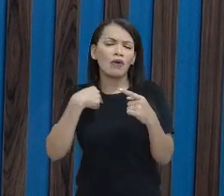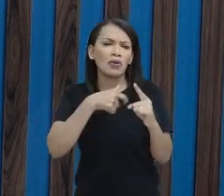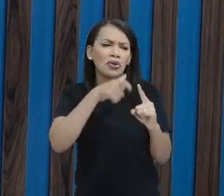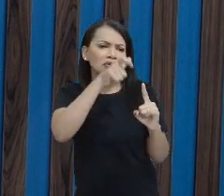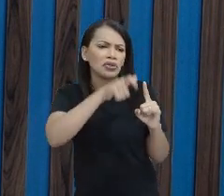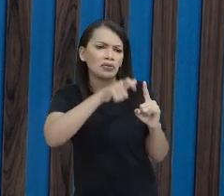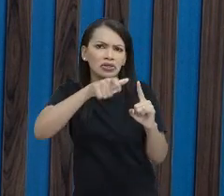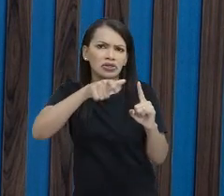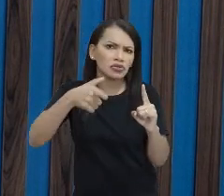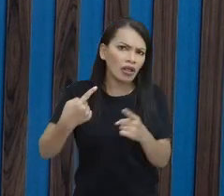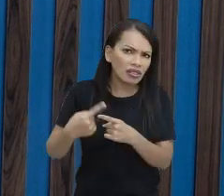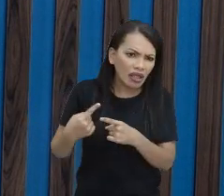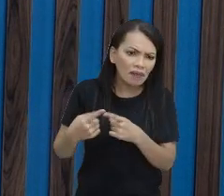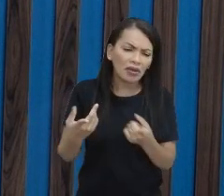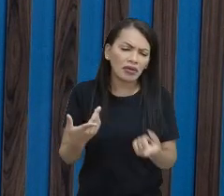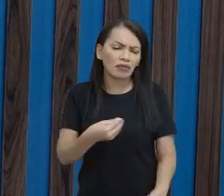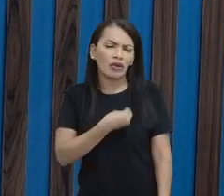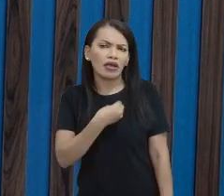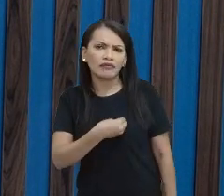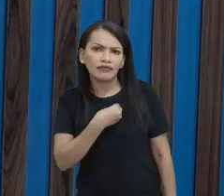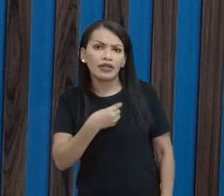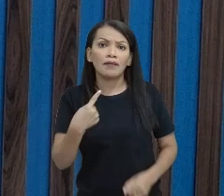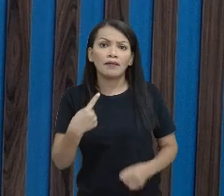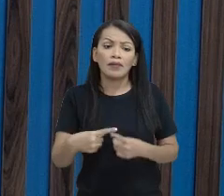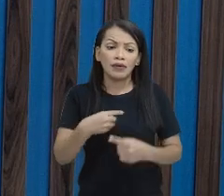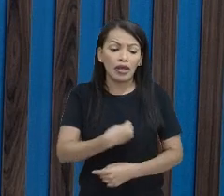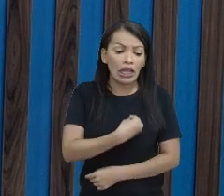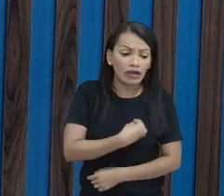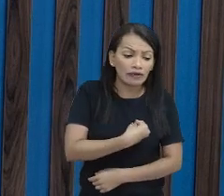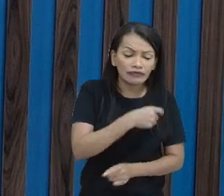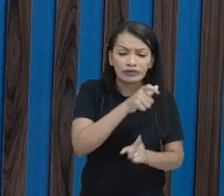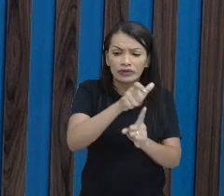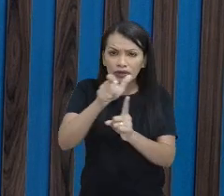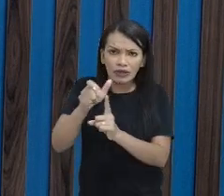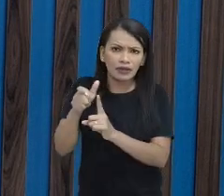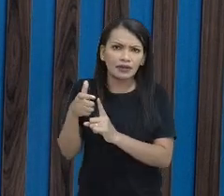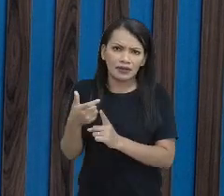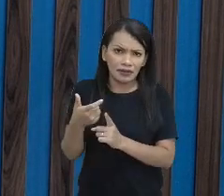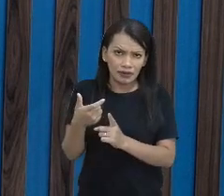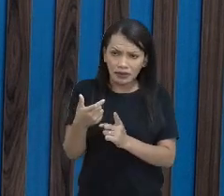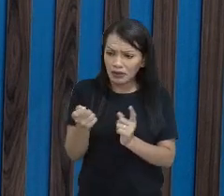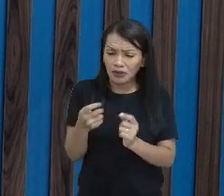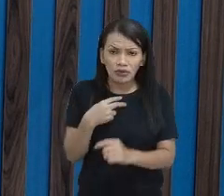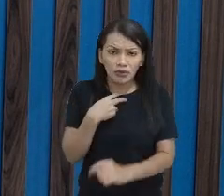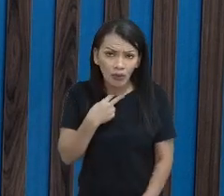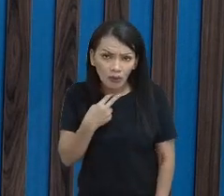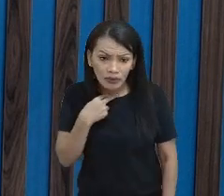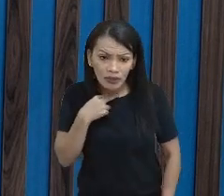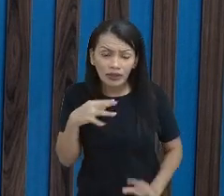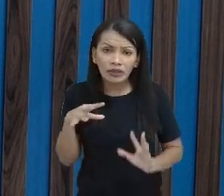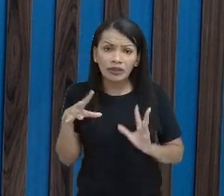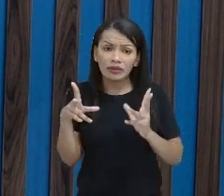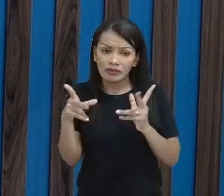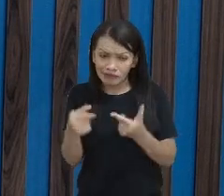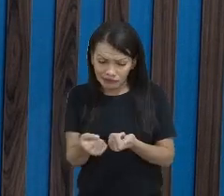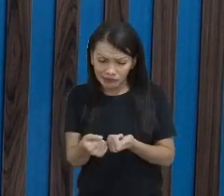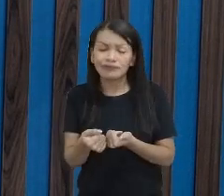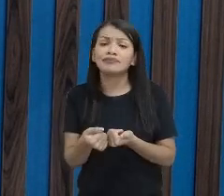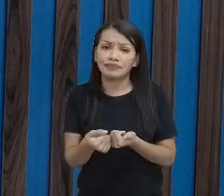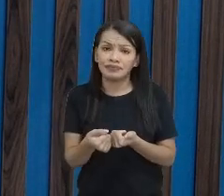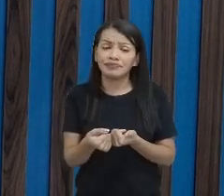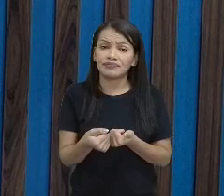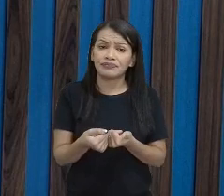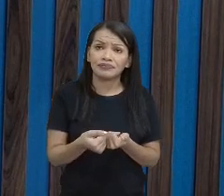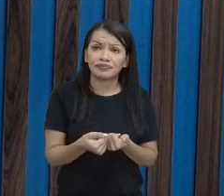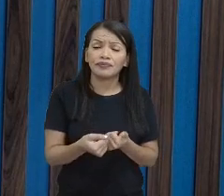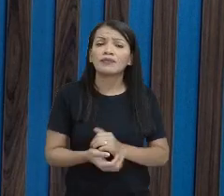indivíduos e com a vida. A vida de todo indivíduo não poderia ser uma obra de arte? Então, observem, partindo dessa